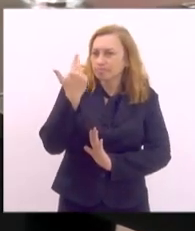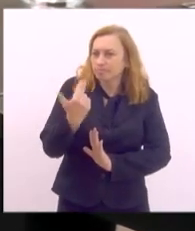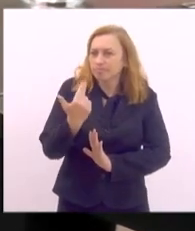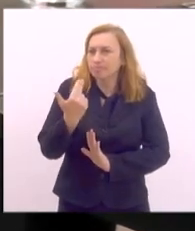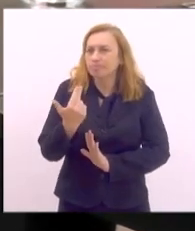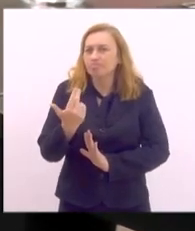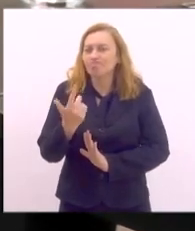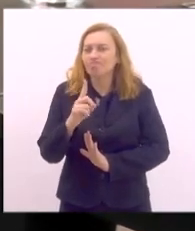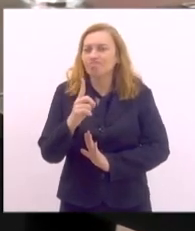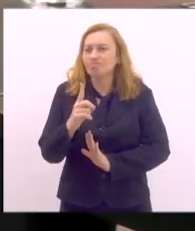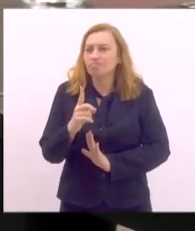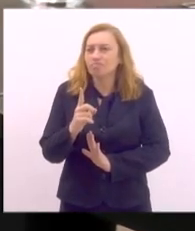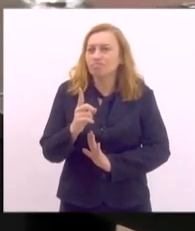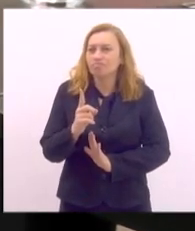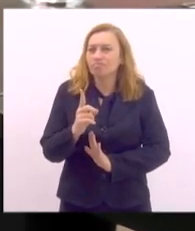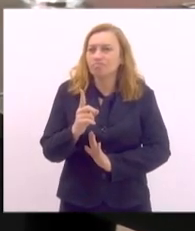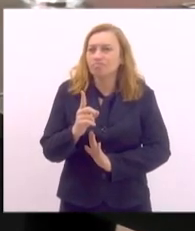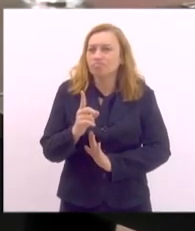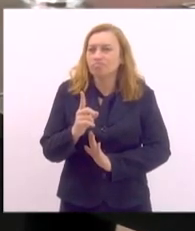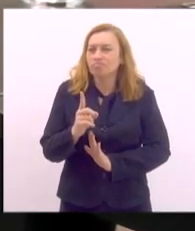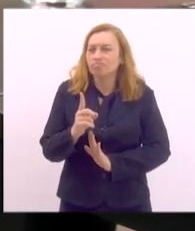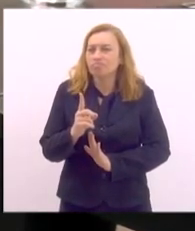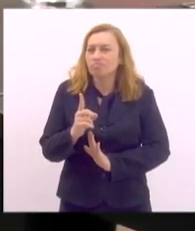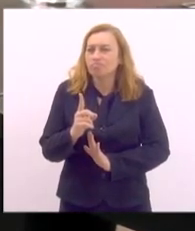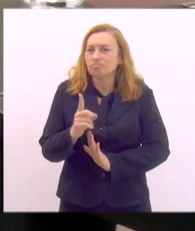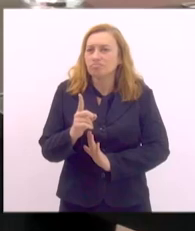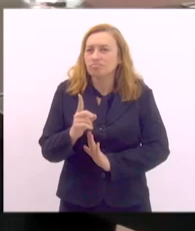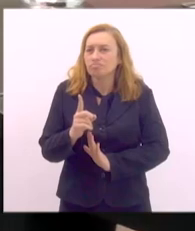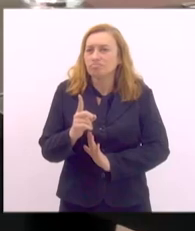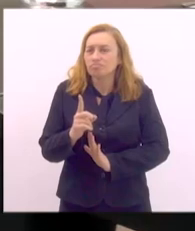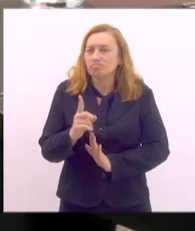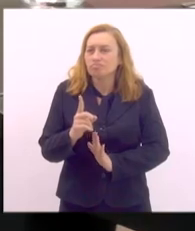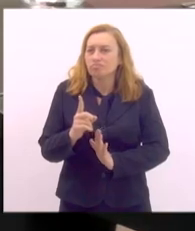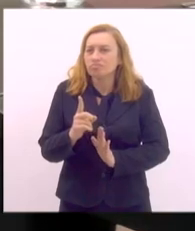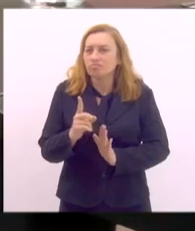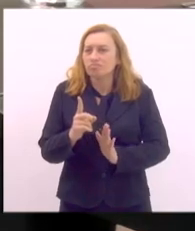para que a gente não incorra no que o governo tem